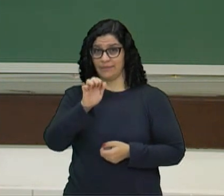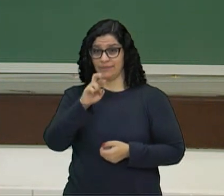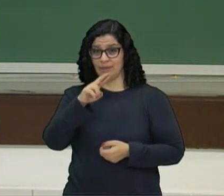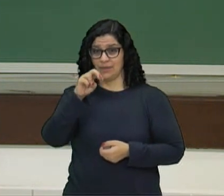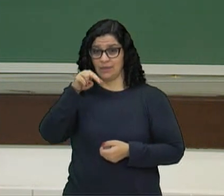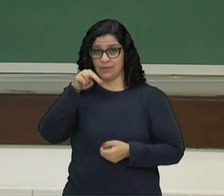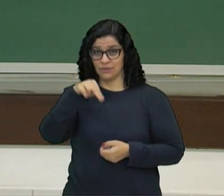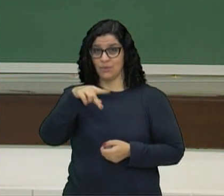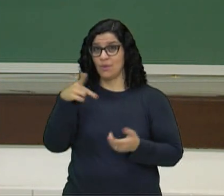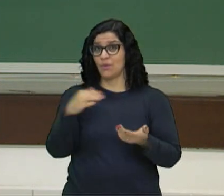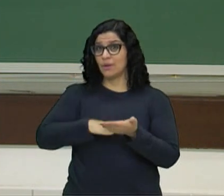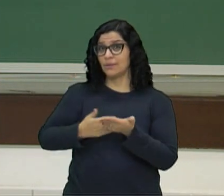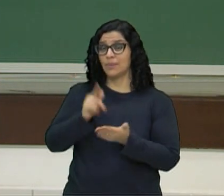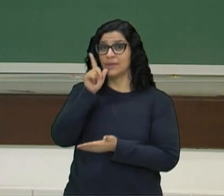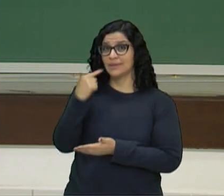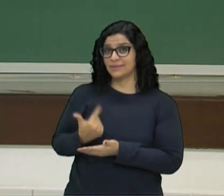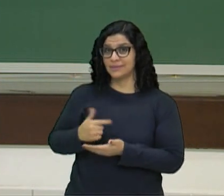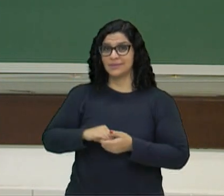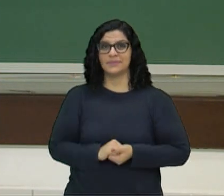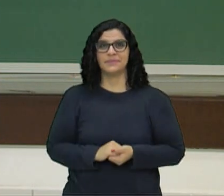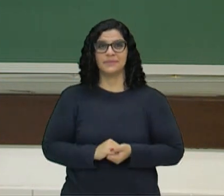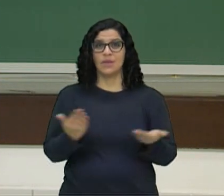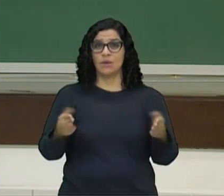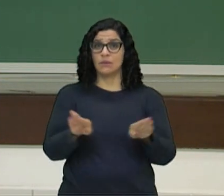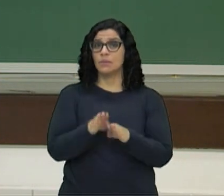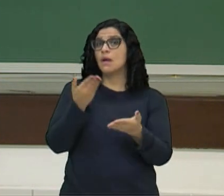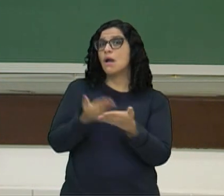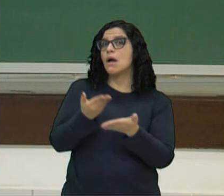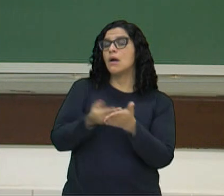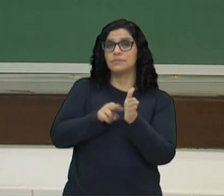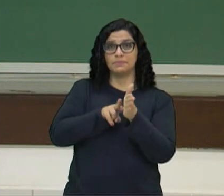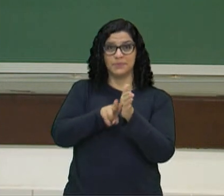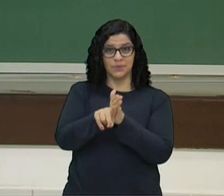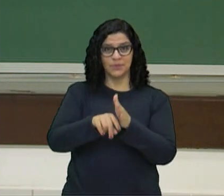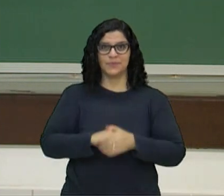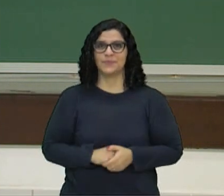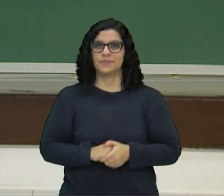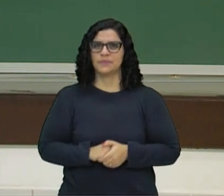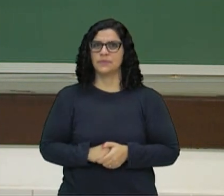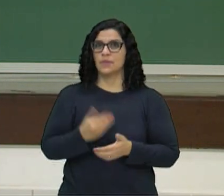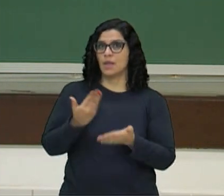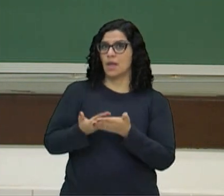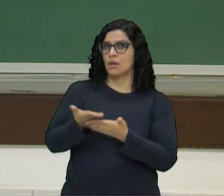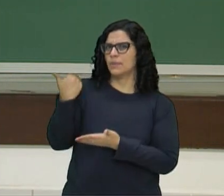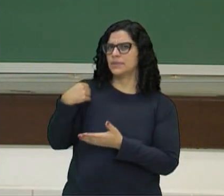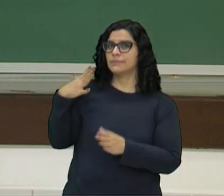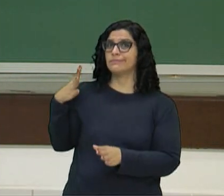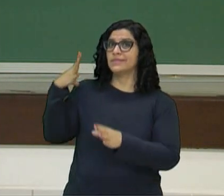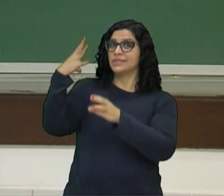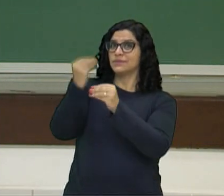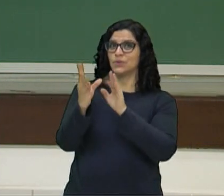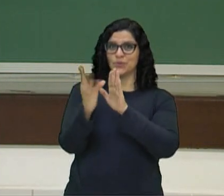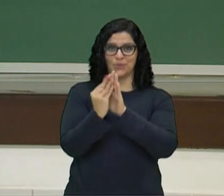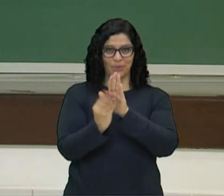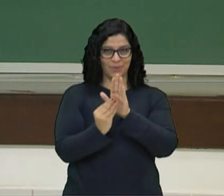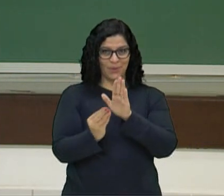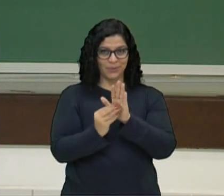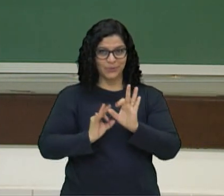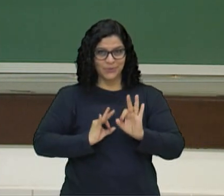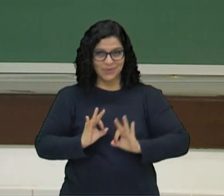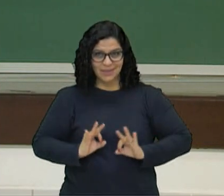fazendo interpretação para Libras, a Lígia, aulas de Biologia. Aula passada, revisamos o conteúdo de